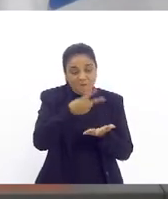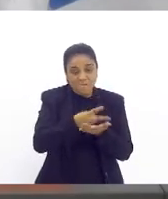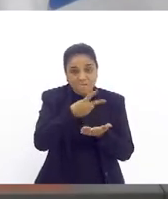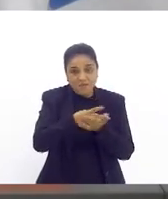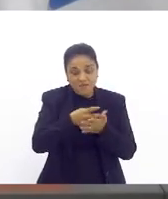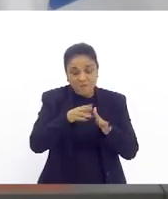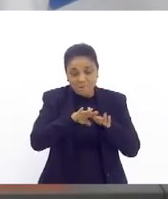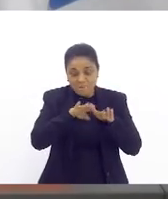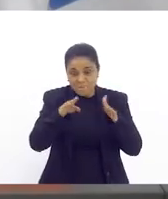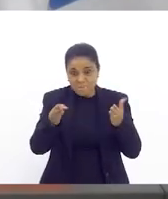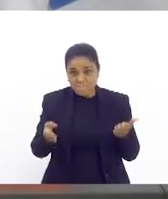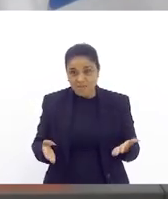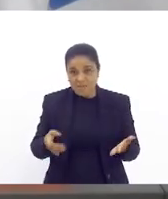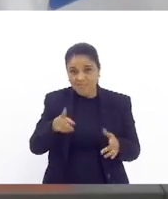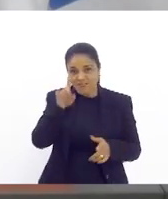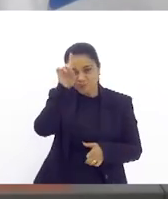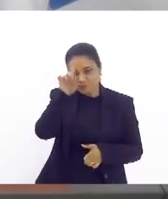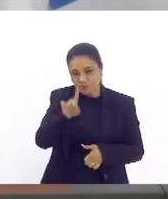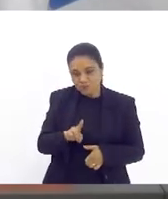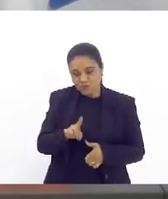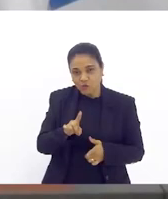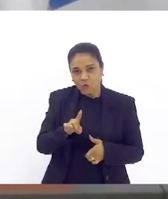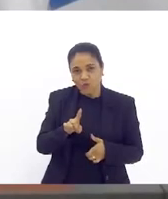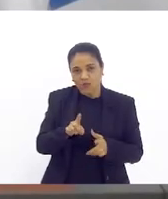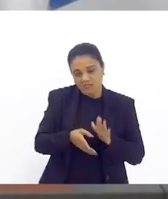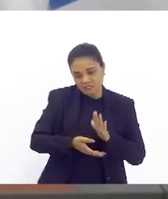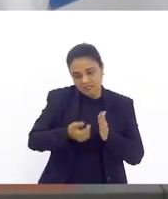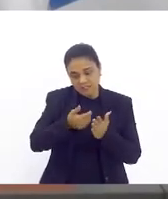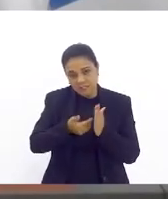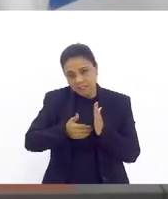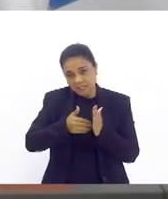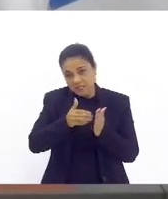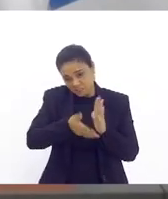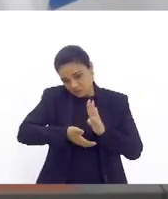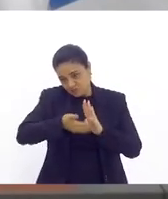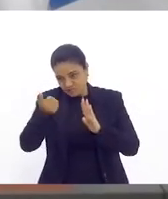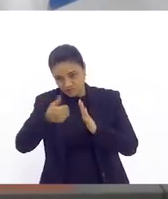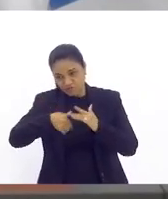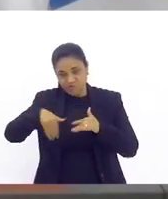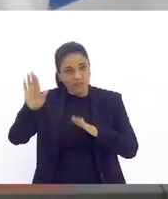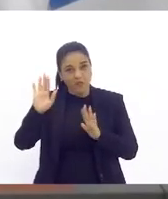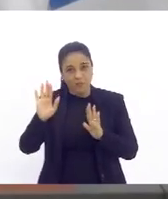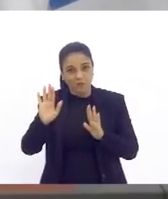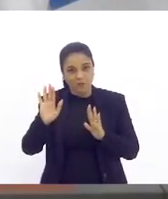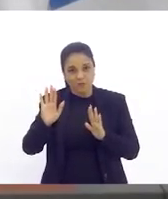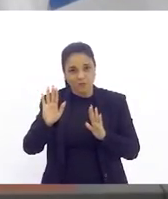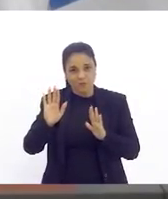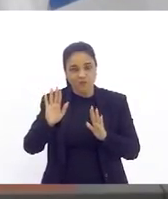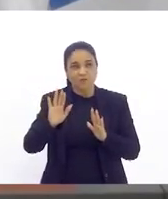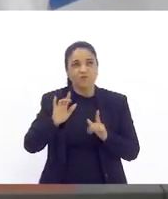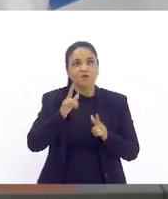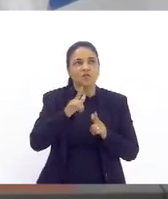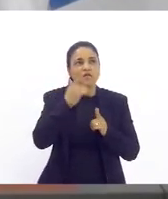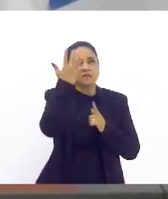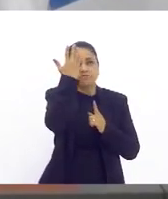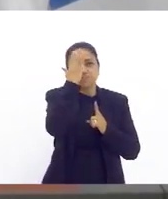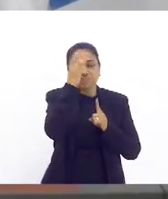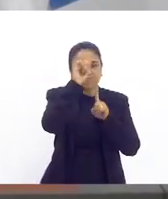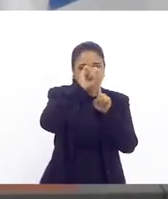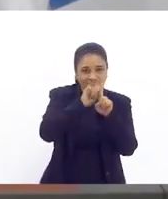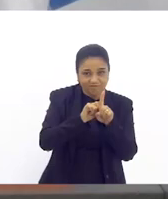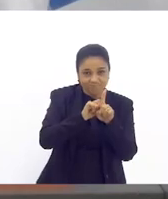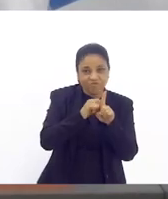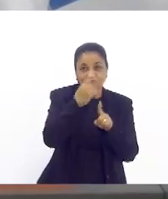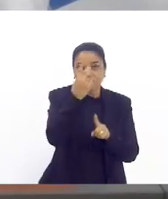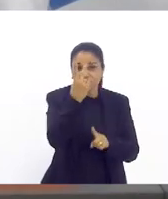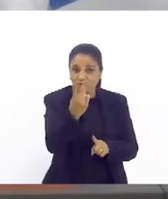diretora que já saiu a eleição para mesa diretora foi Dois de Fevereiro de 2023